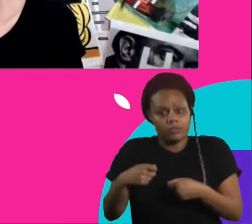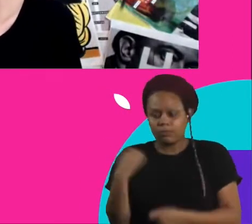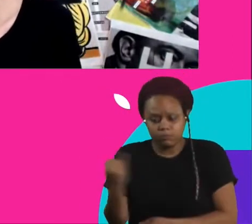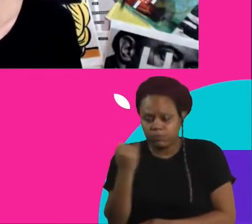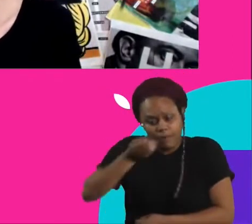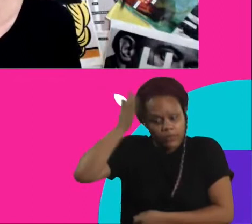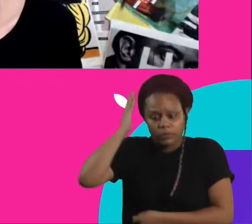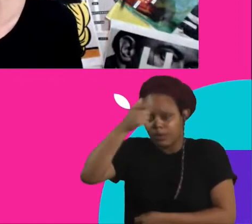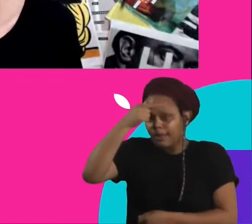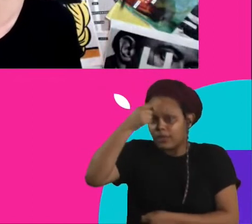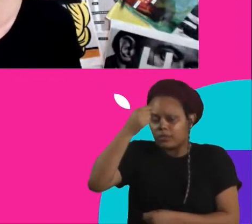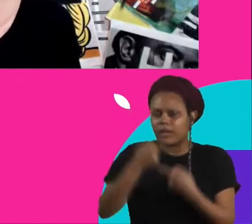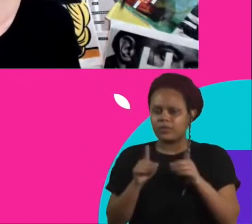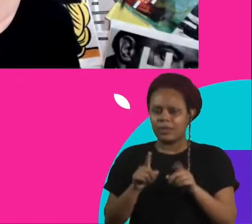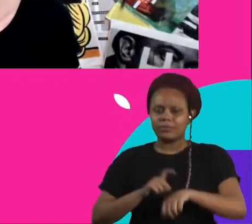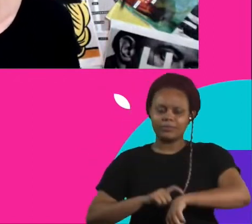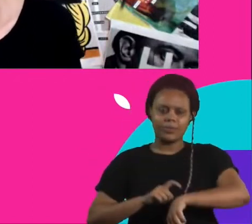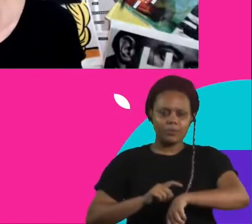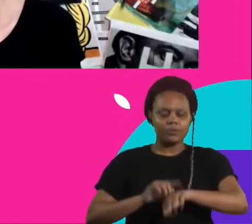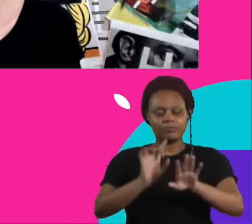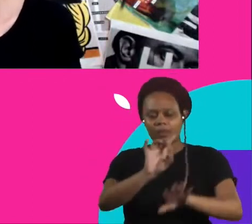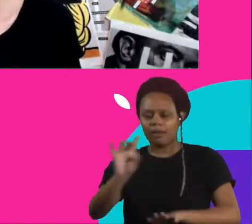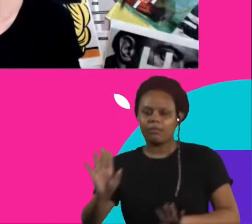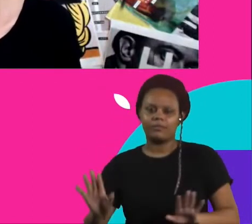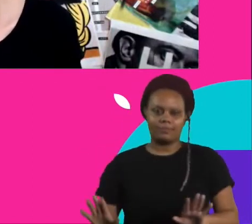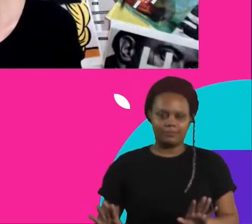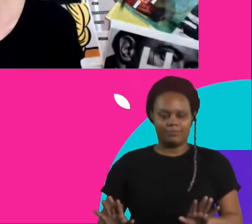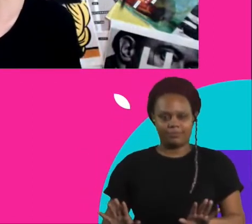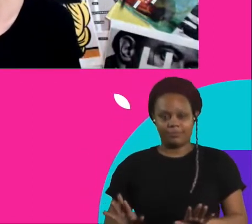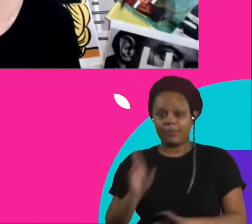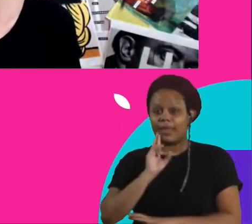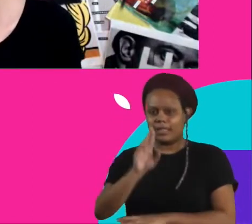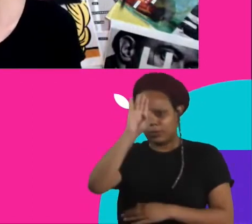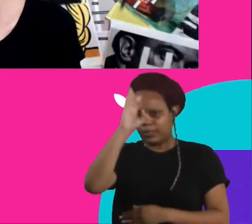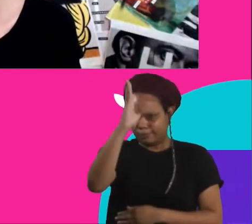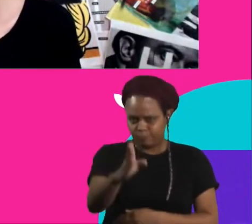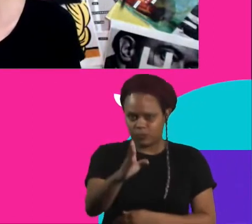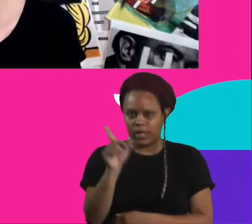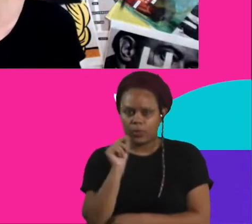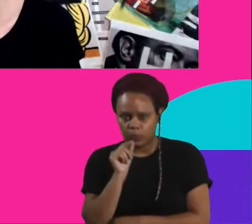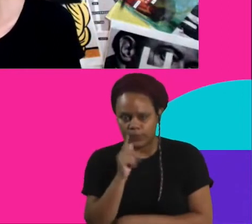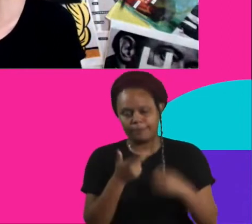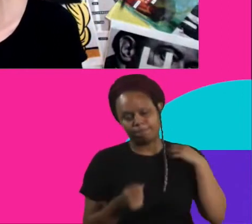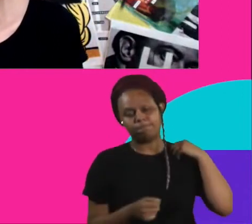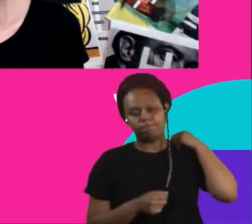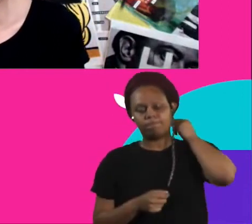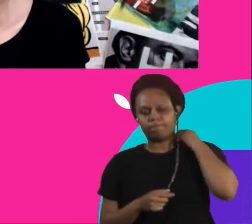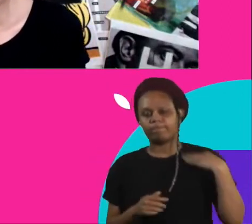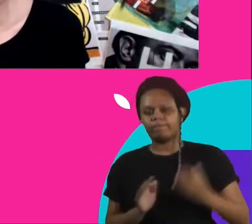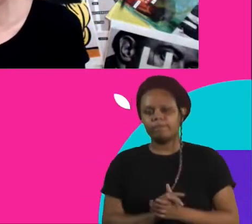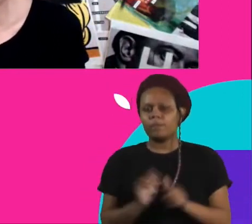sim, mas tudo no seu devido momento. Respondendo com objetividade num tweet, quer saber qual é a